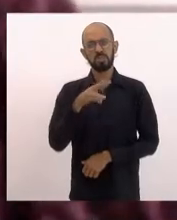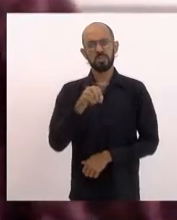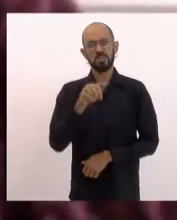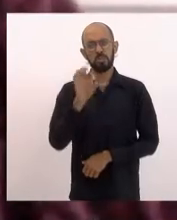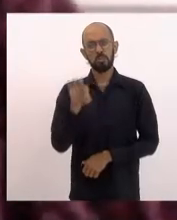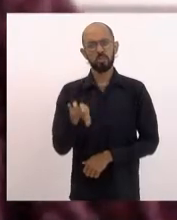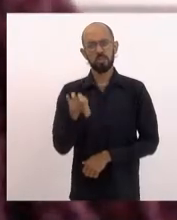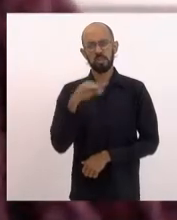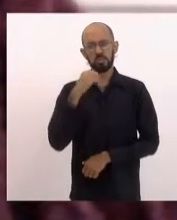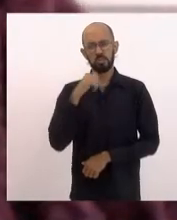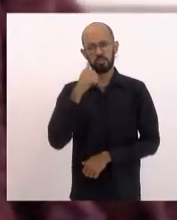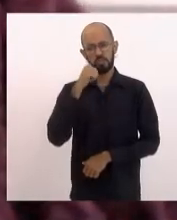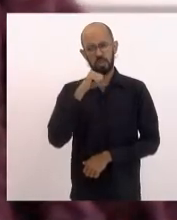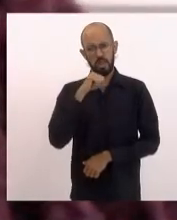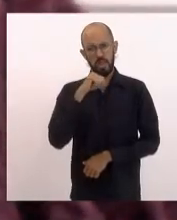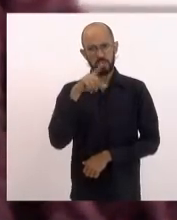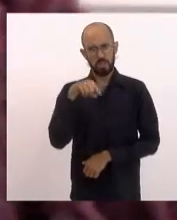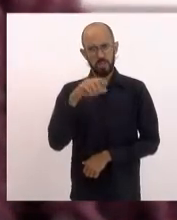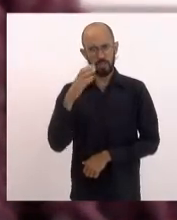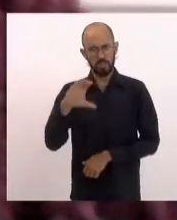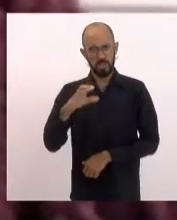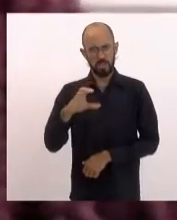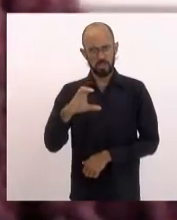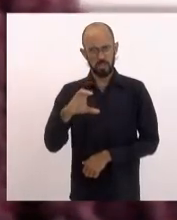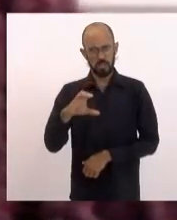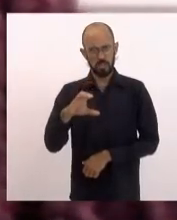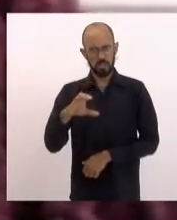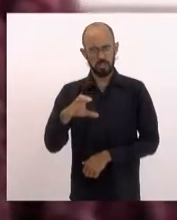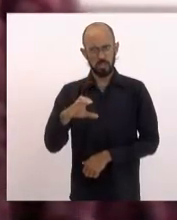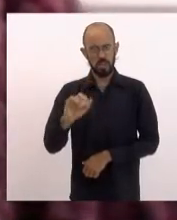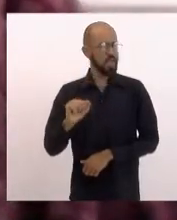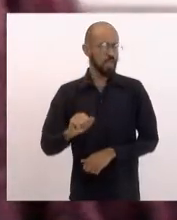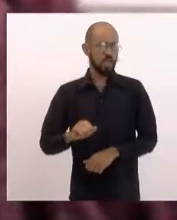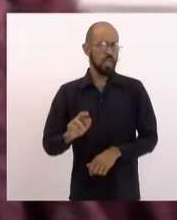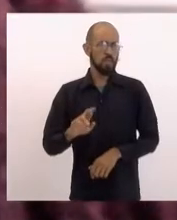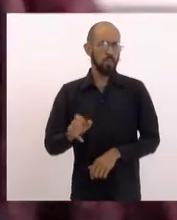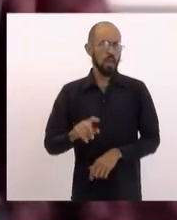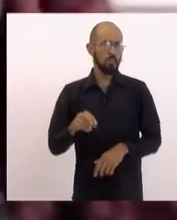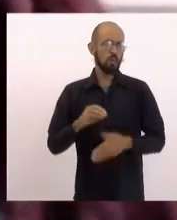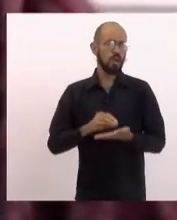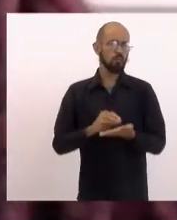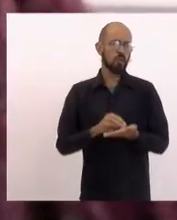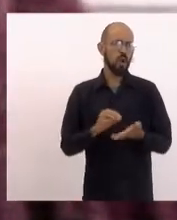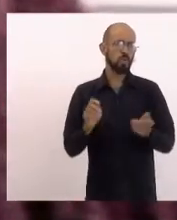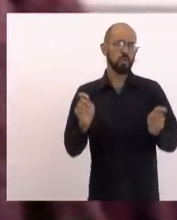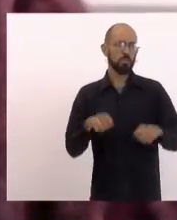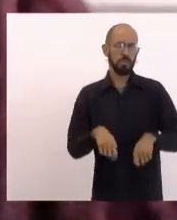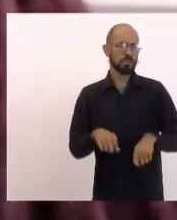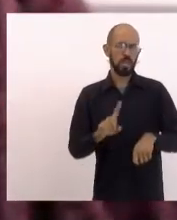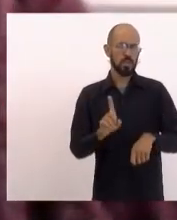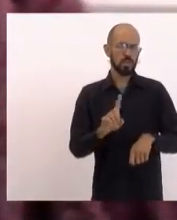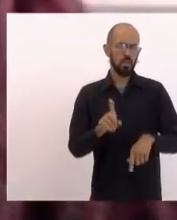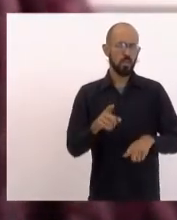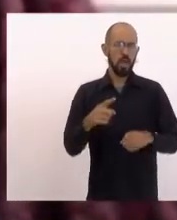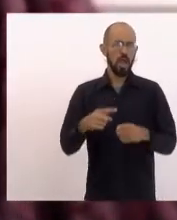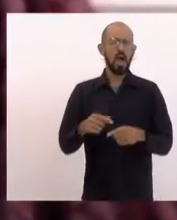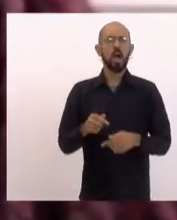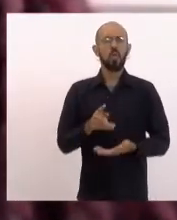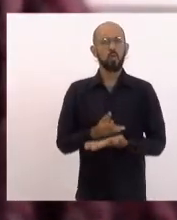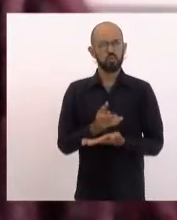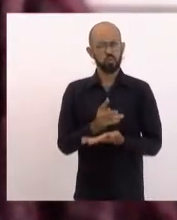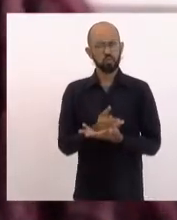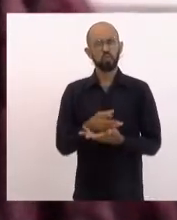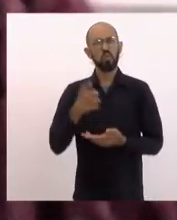são mulheres. E não é por falta de capacidade, mas ainda pela misoginia, pelo